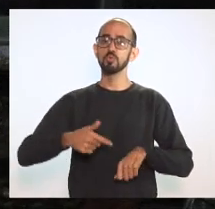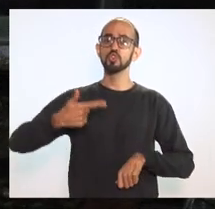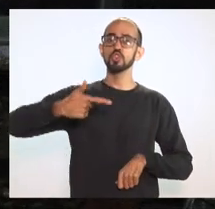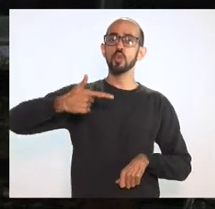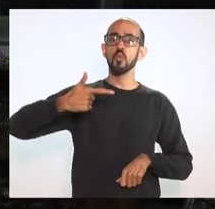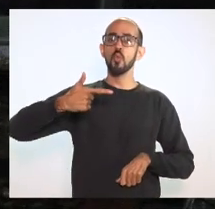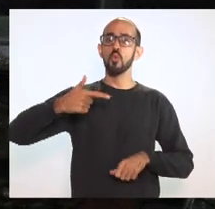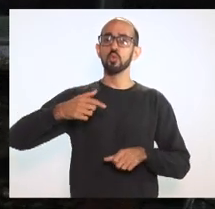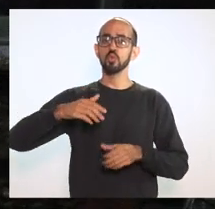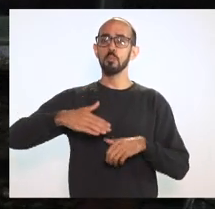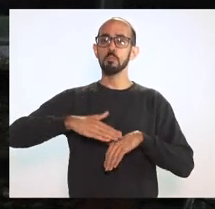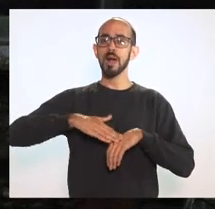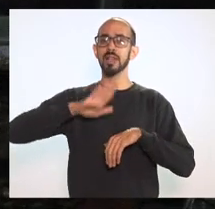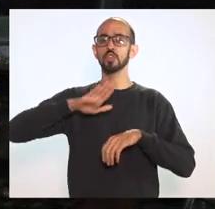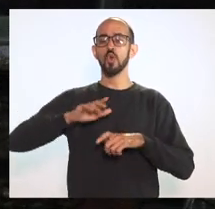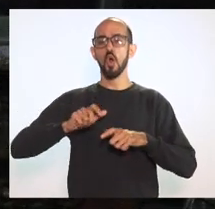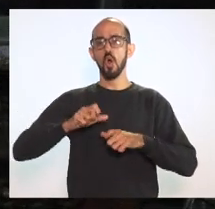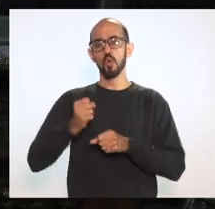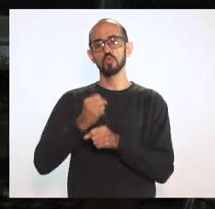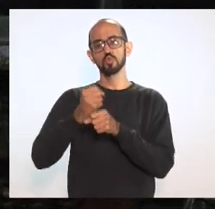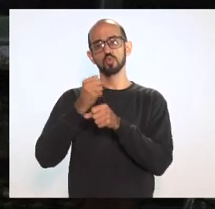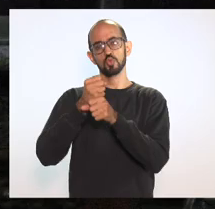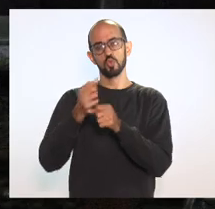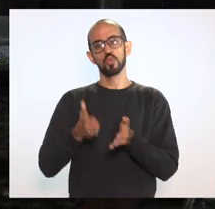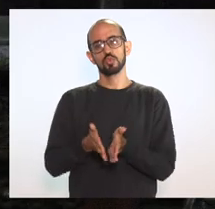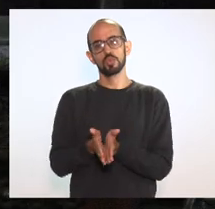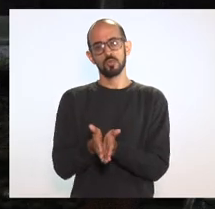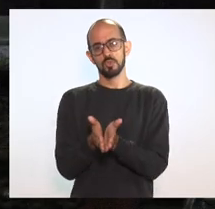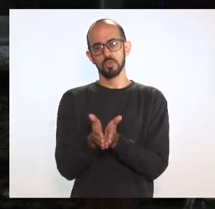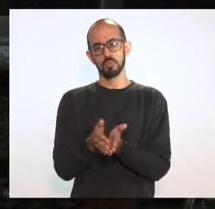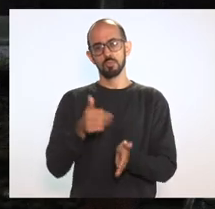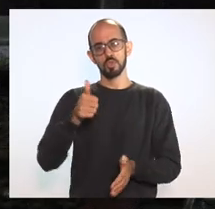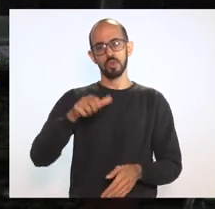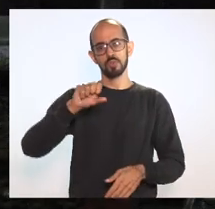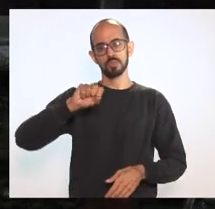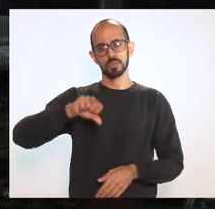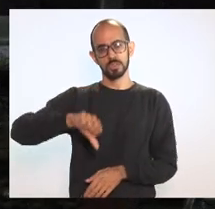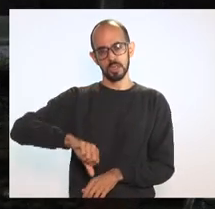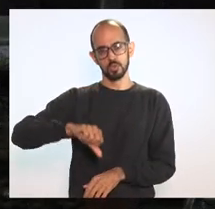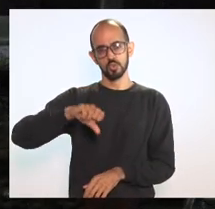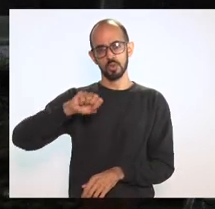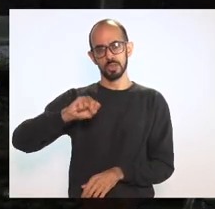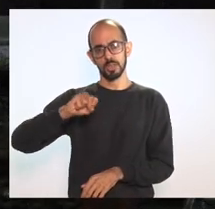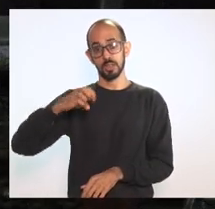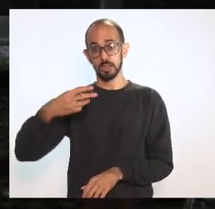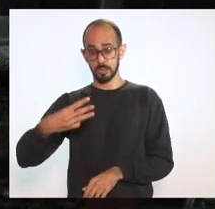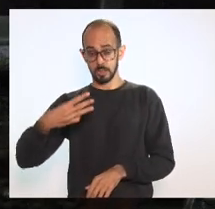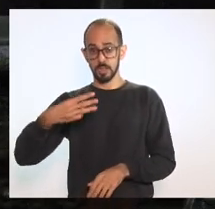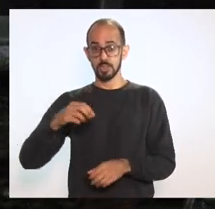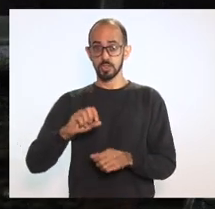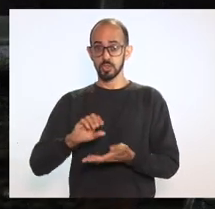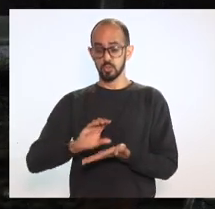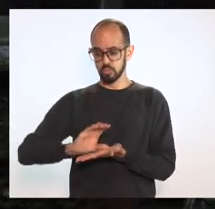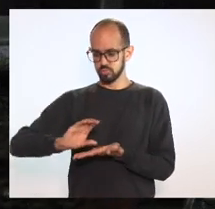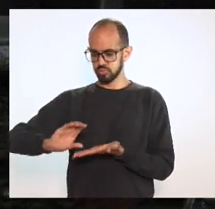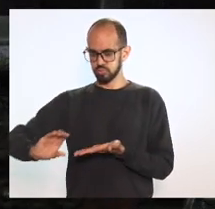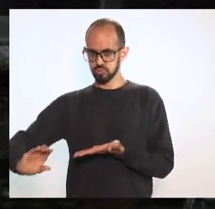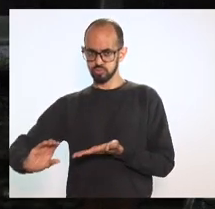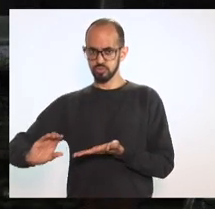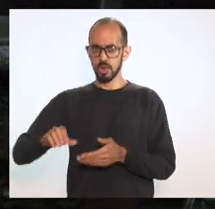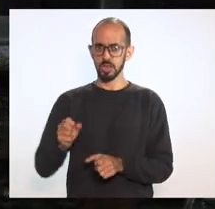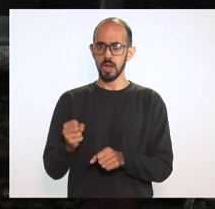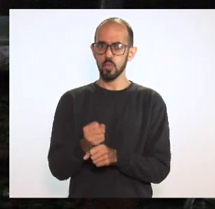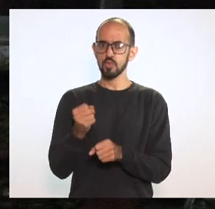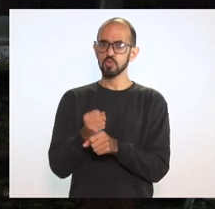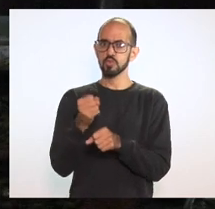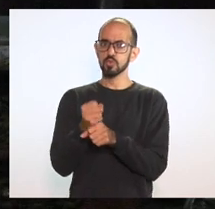mundial. Em 1983, a gestão financeira dos contratos de financiamentos à construção naval passa para